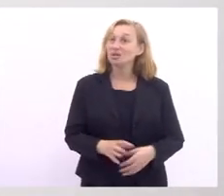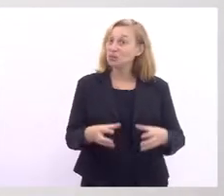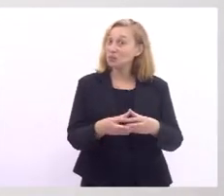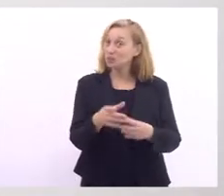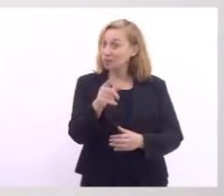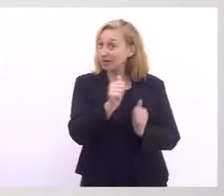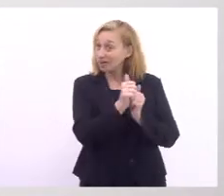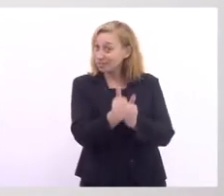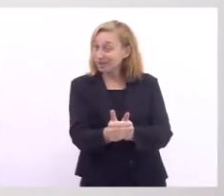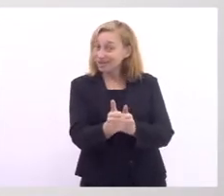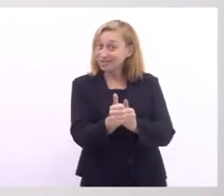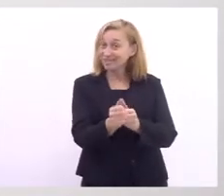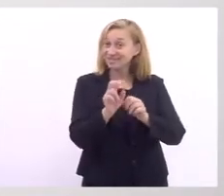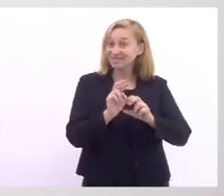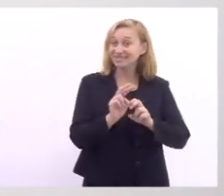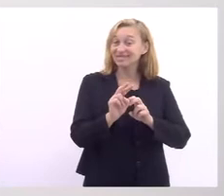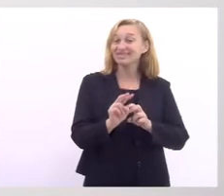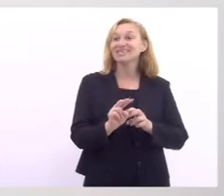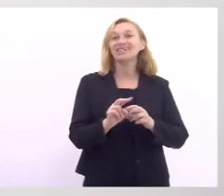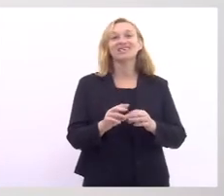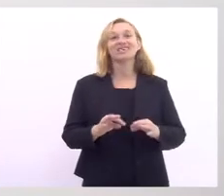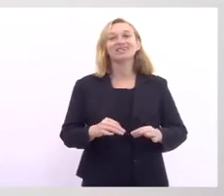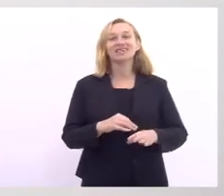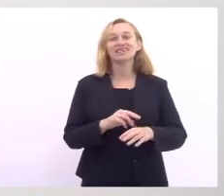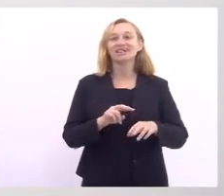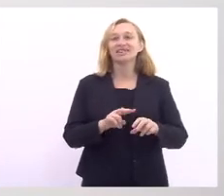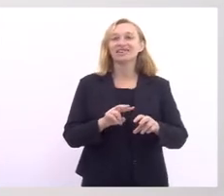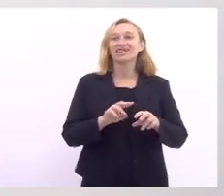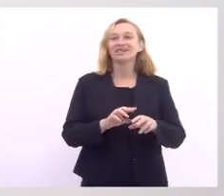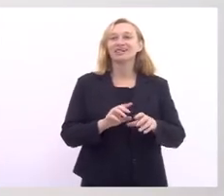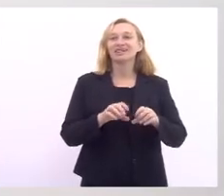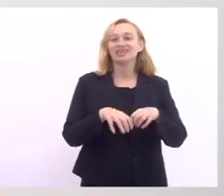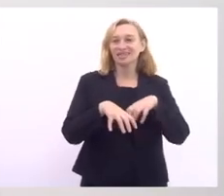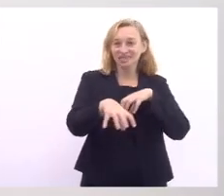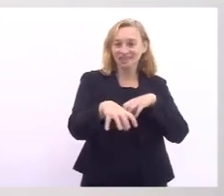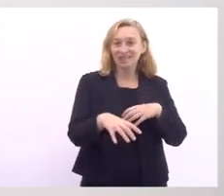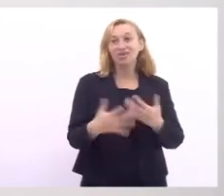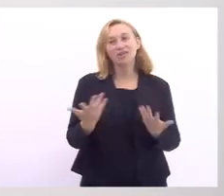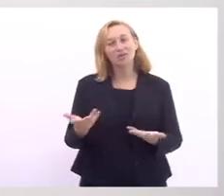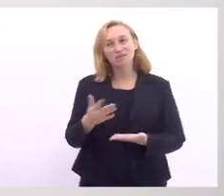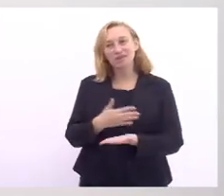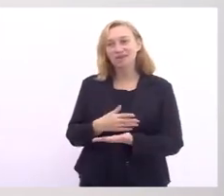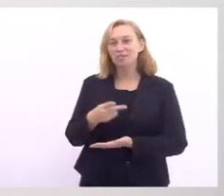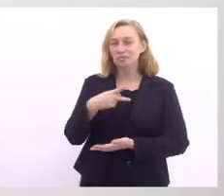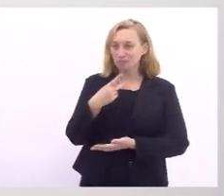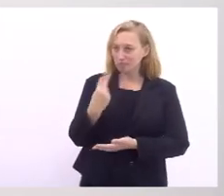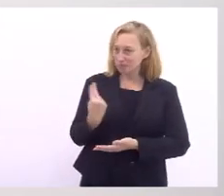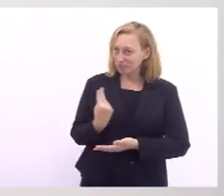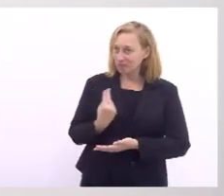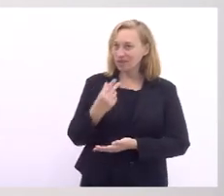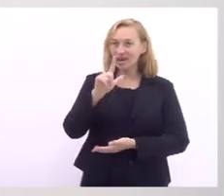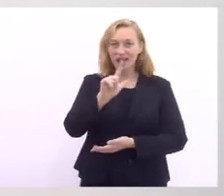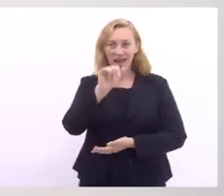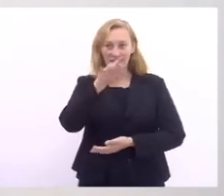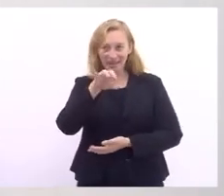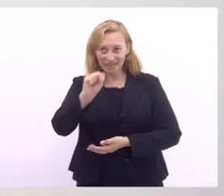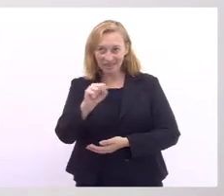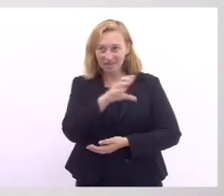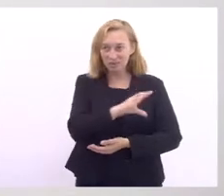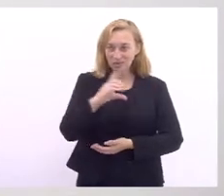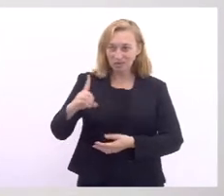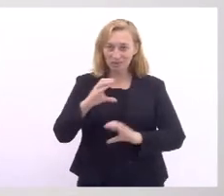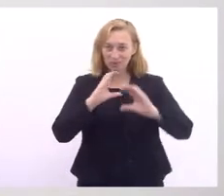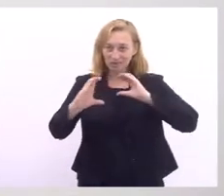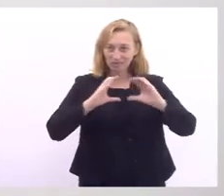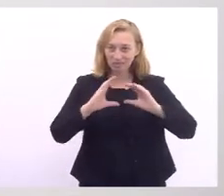galera até acompanhando a gente na transmissão e tal então vou reforçar aqui acho que é sempre vamos conversar se apresentando aí você meu nome é Larissa Amorim Sou coordenadora de